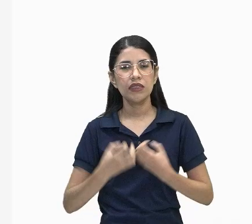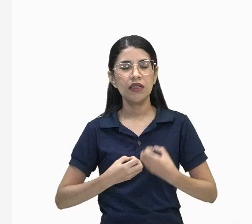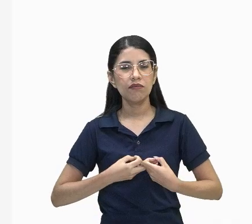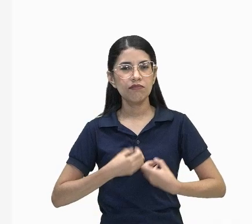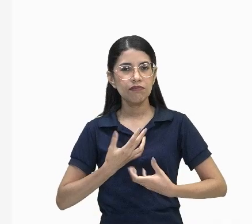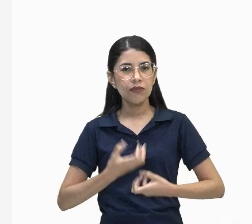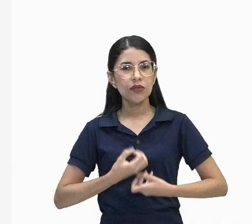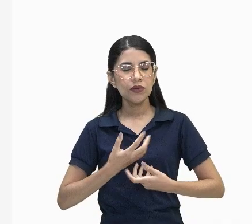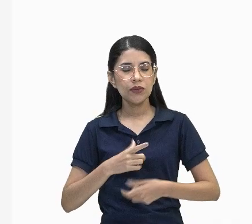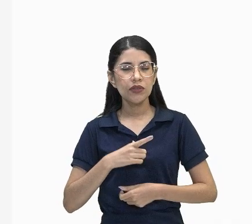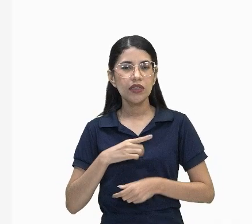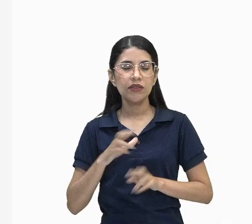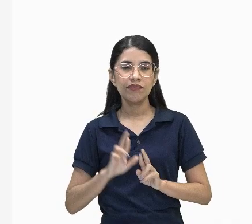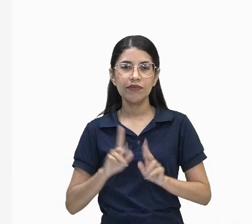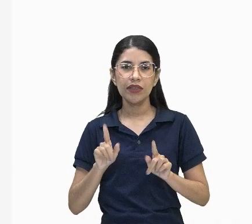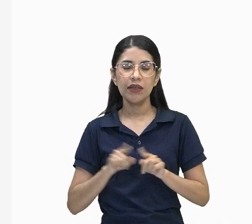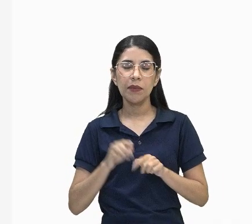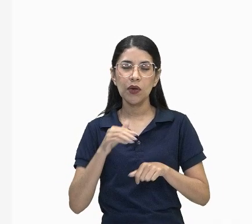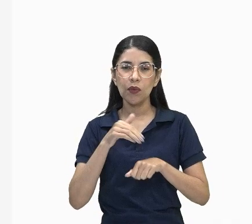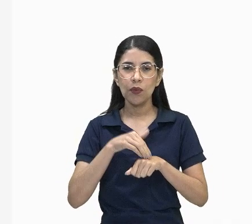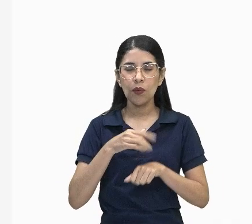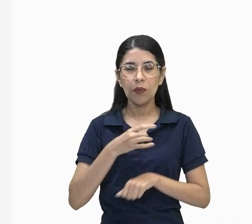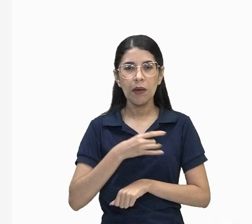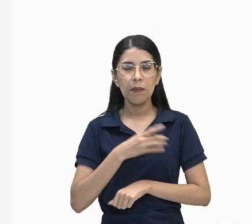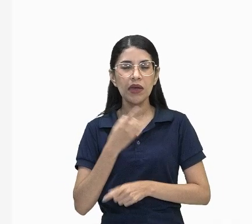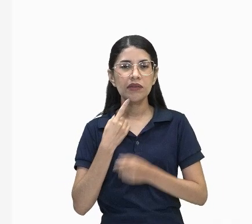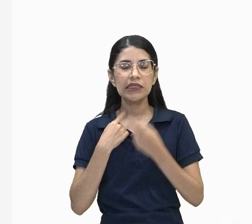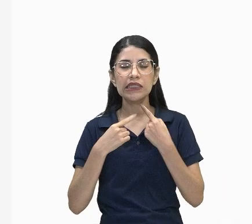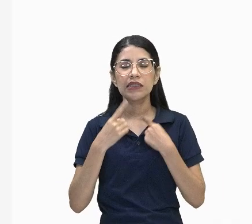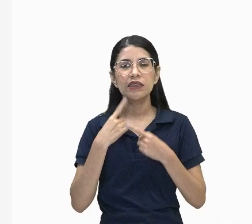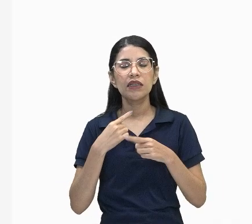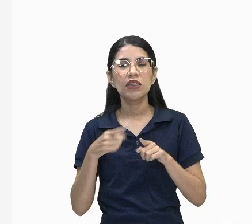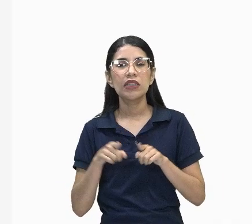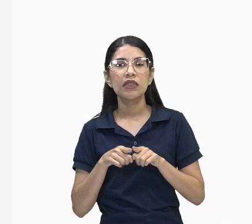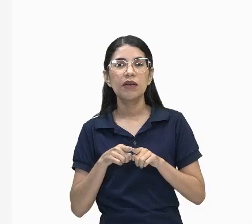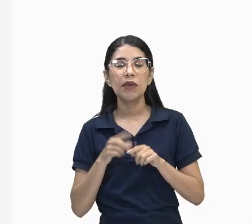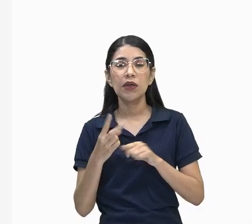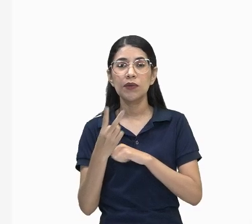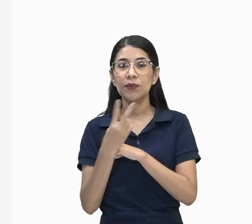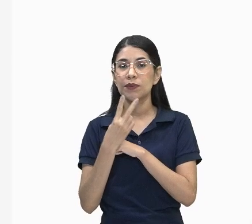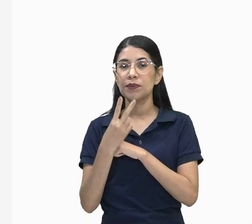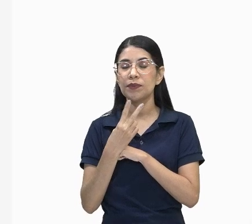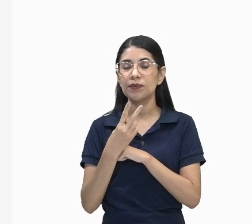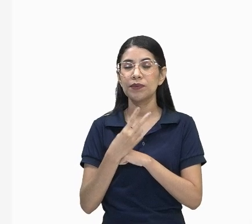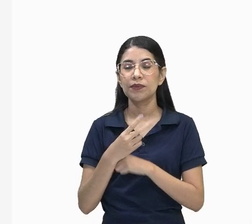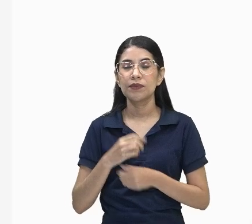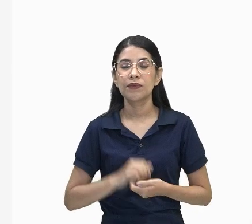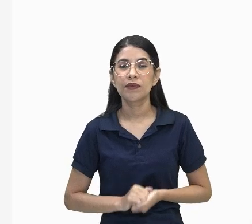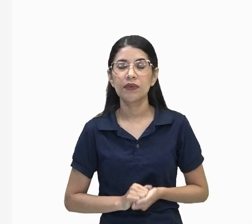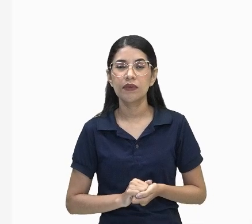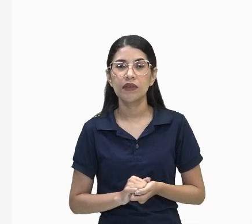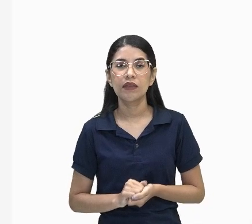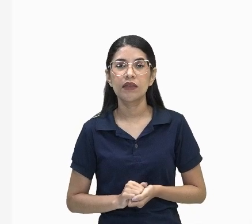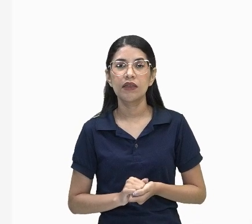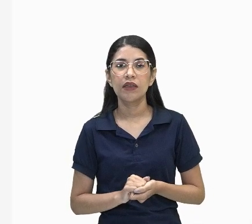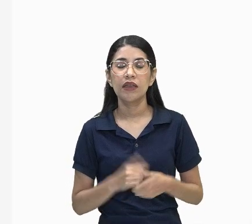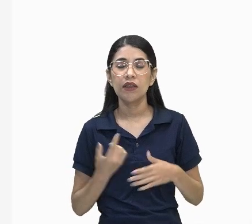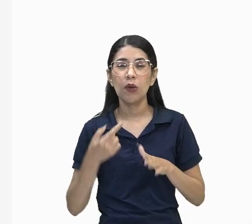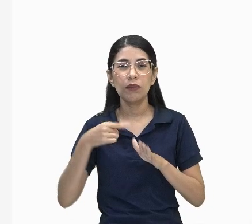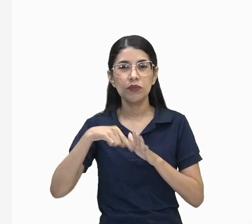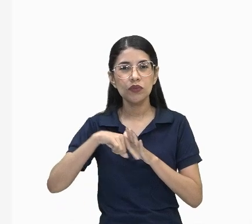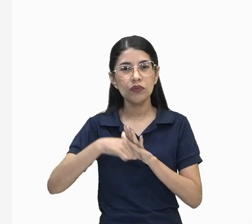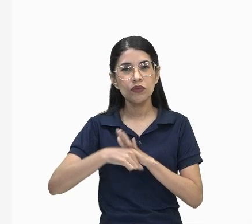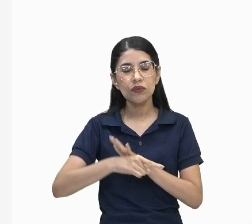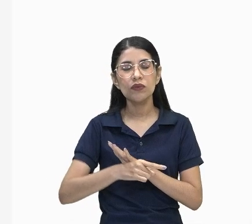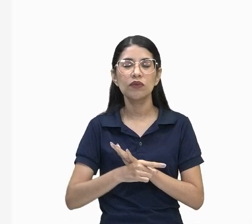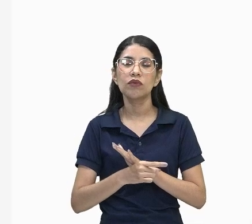Então, por exemplo, a culpa, o medo, o desejo e a autoproteção. Então, esse mergulho que o Machado de Assis